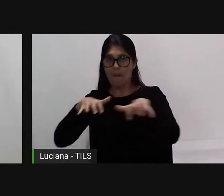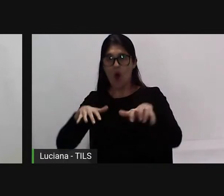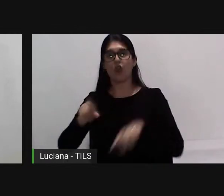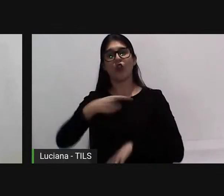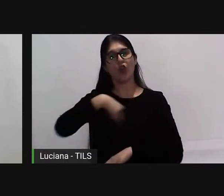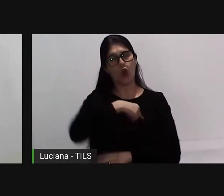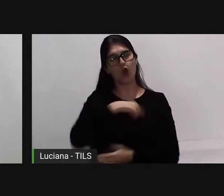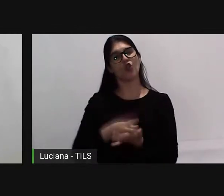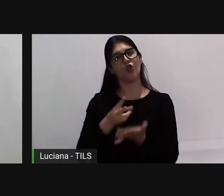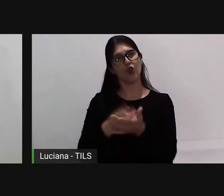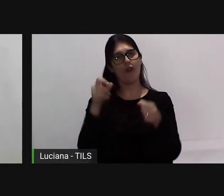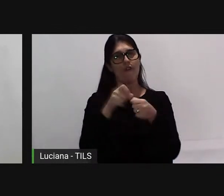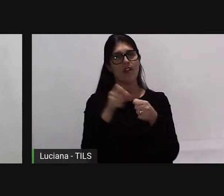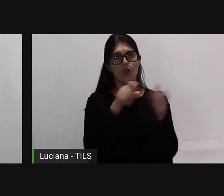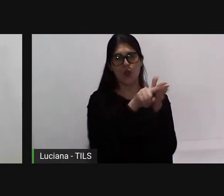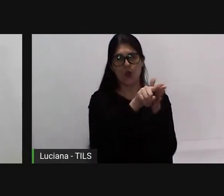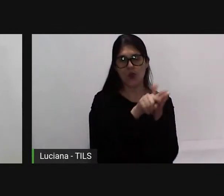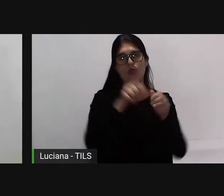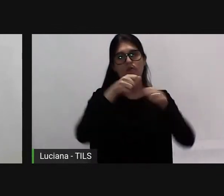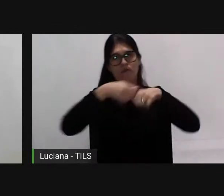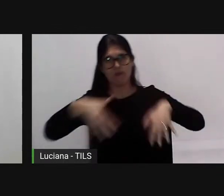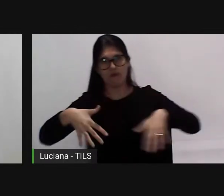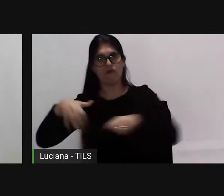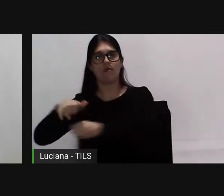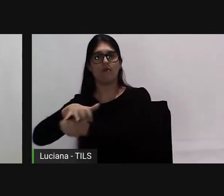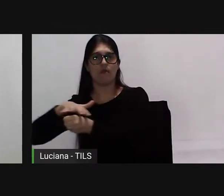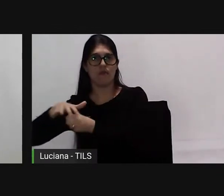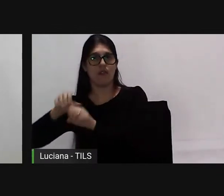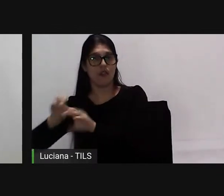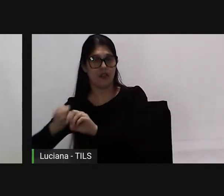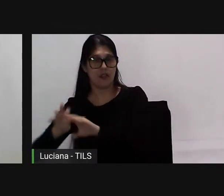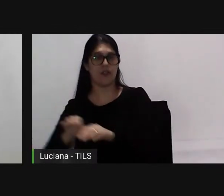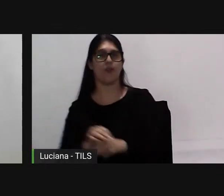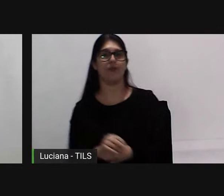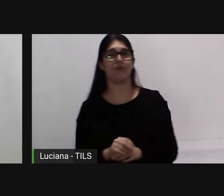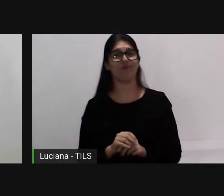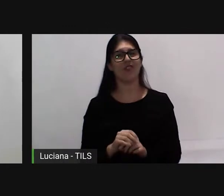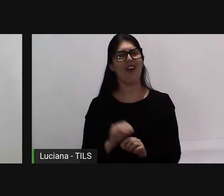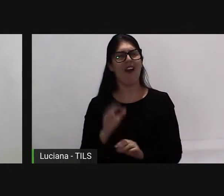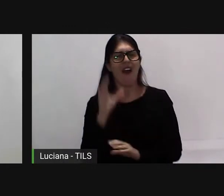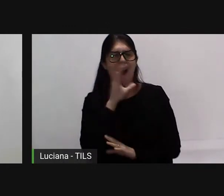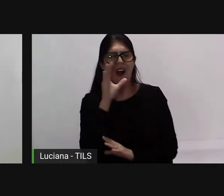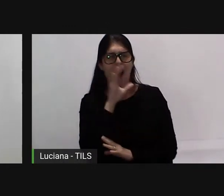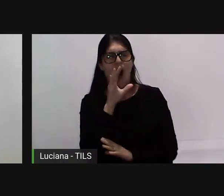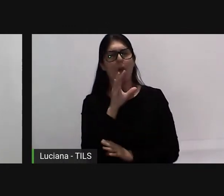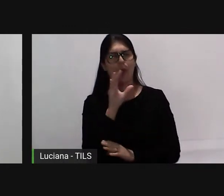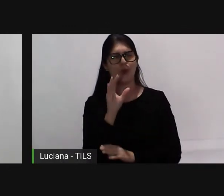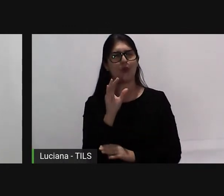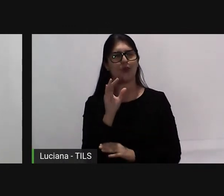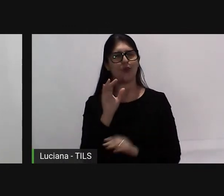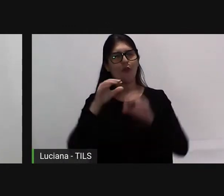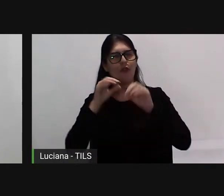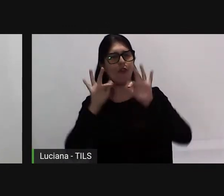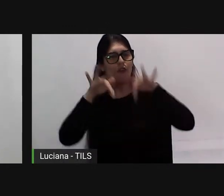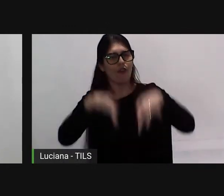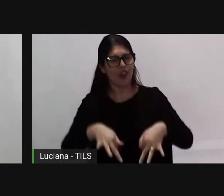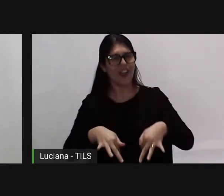e extensão. E em breve, tudo isso vai passar, porque eles passarão e nós passaremos.